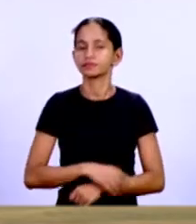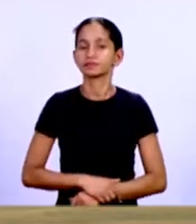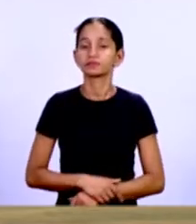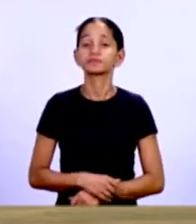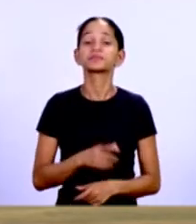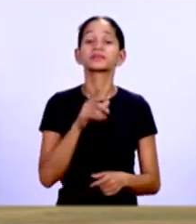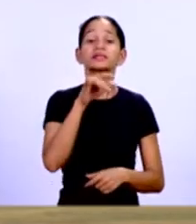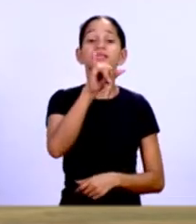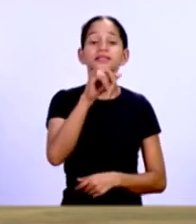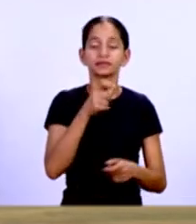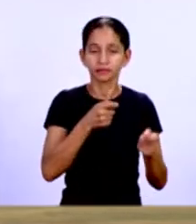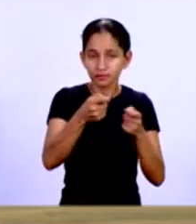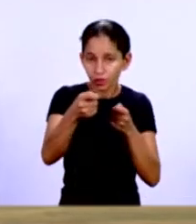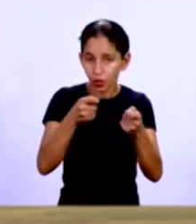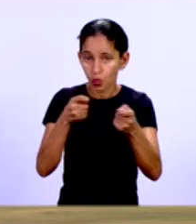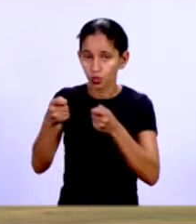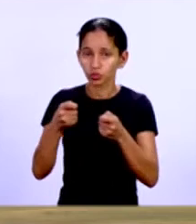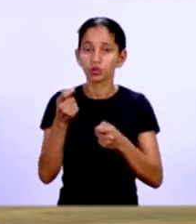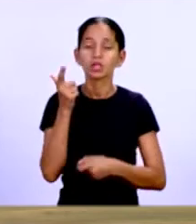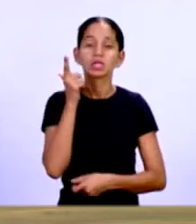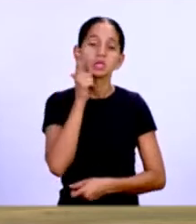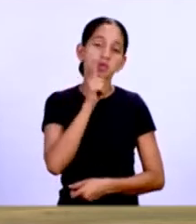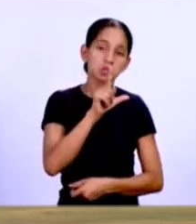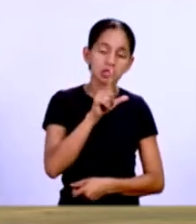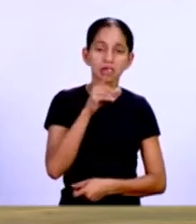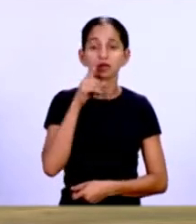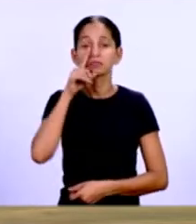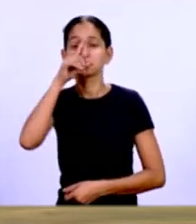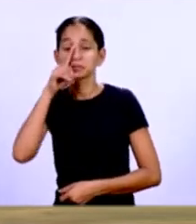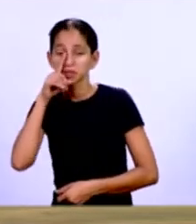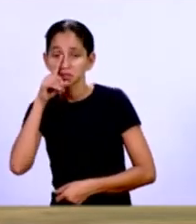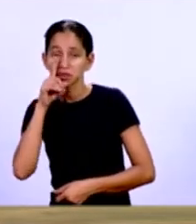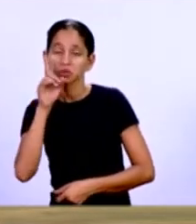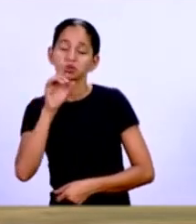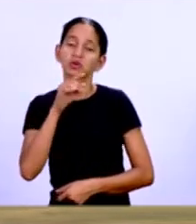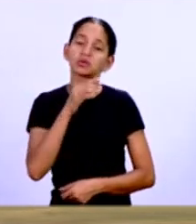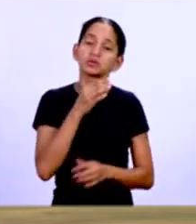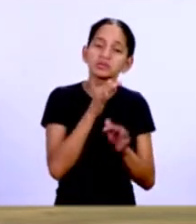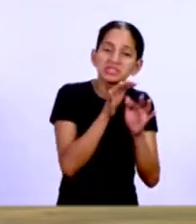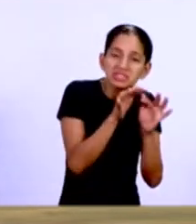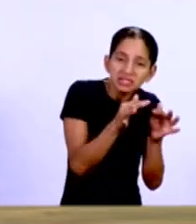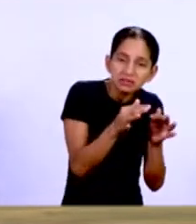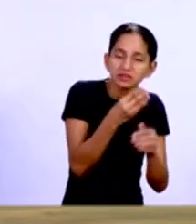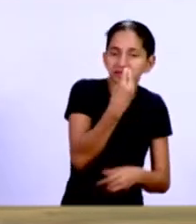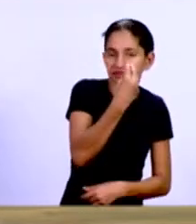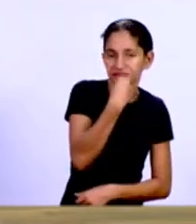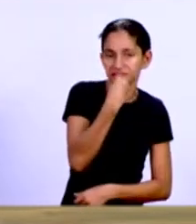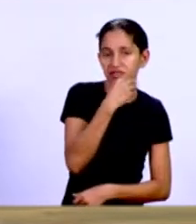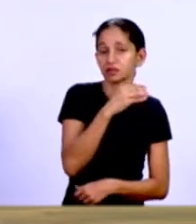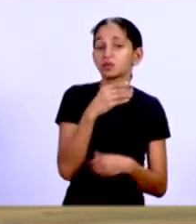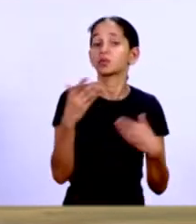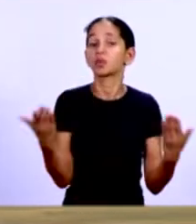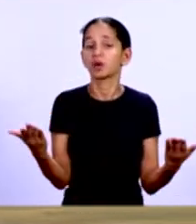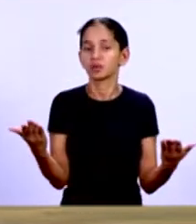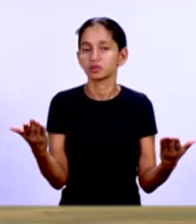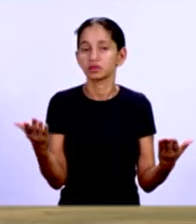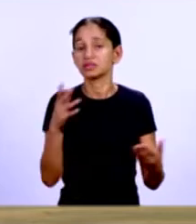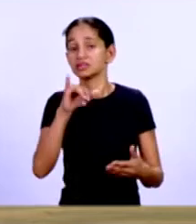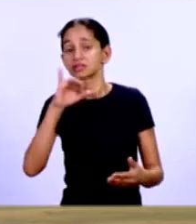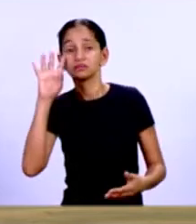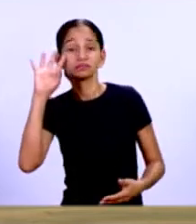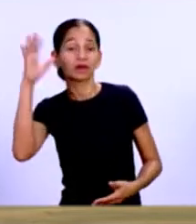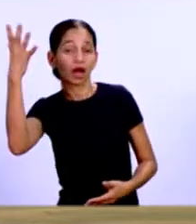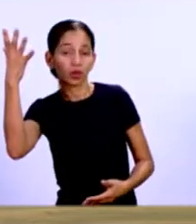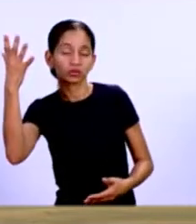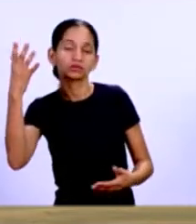teu controle ele tende a mitigar muito o risco ou tende a mitigar pouco o risco. Caso esse evento venha a